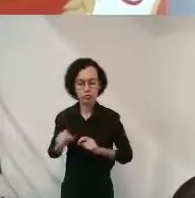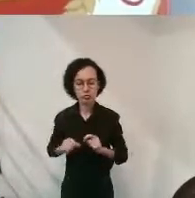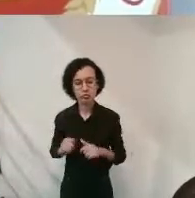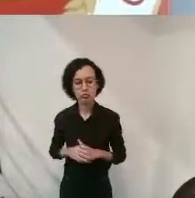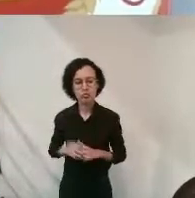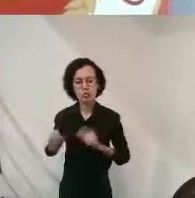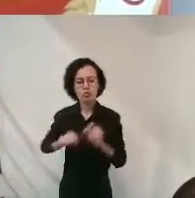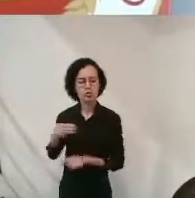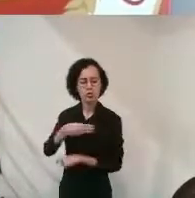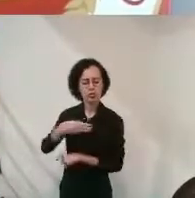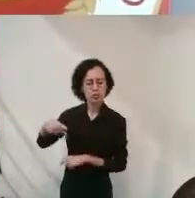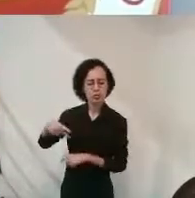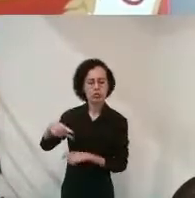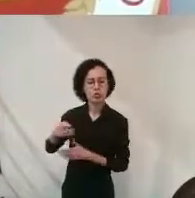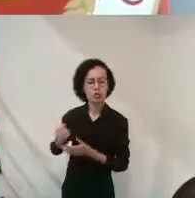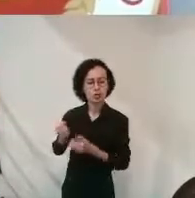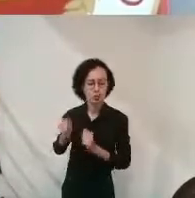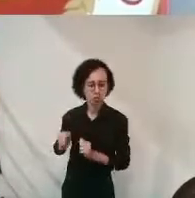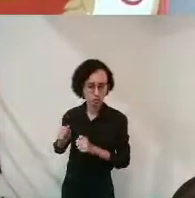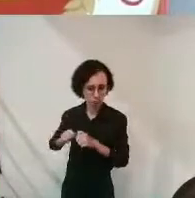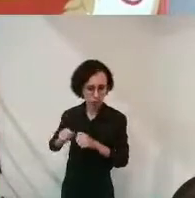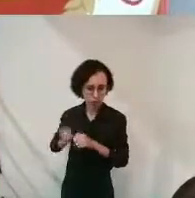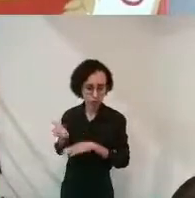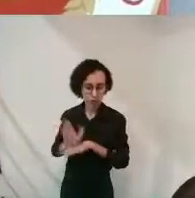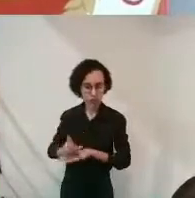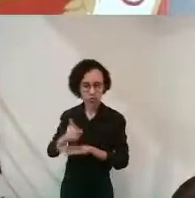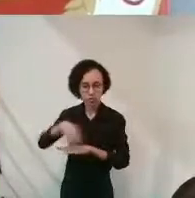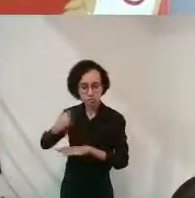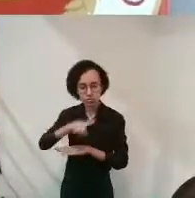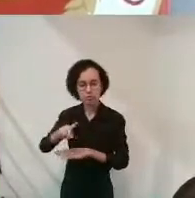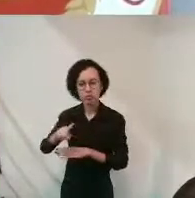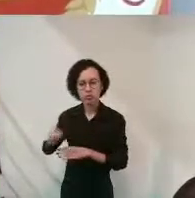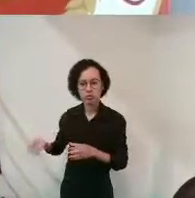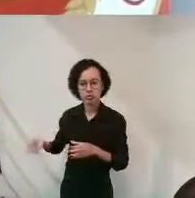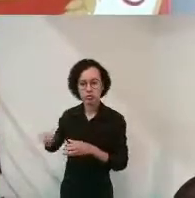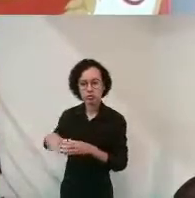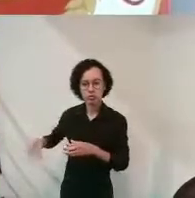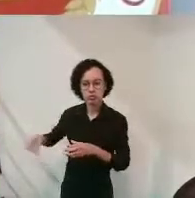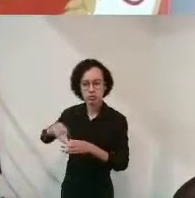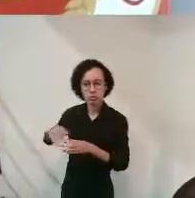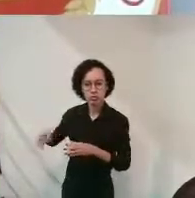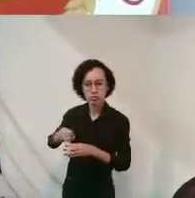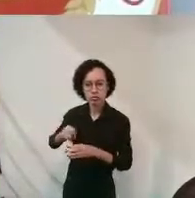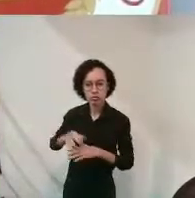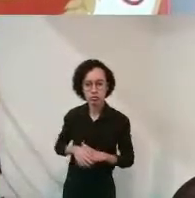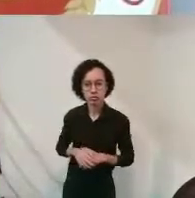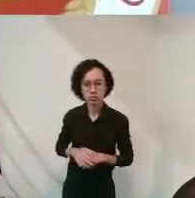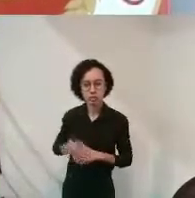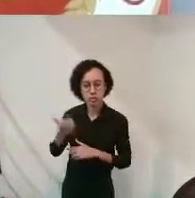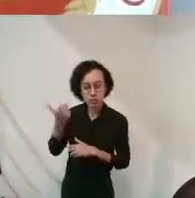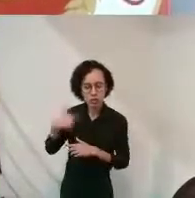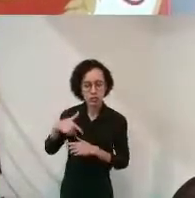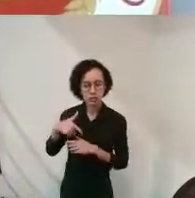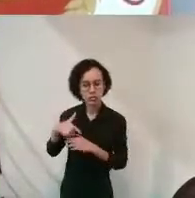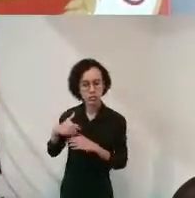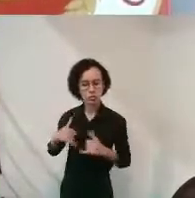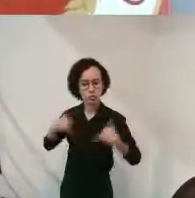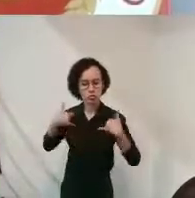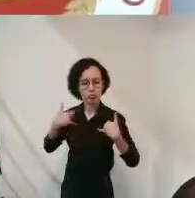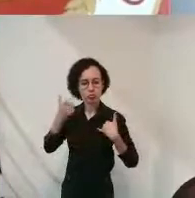pode fazer para ajudar vocês, catadores, que muitos estão aí com a camisa, eu sou catador, ou seja, o orgulho de ser esse profissional.